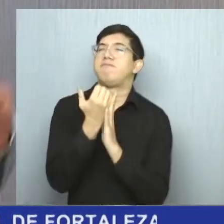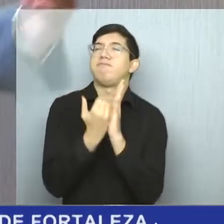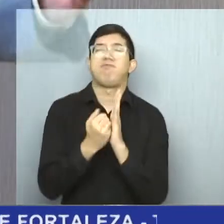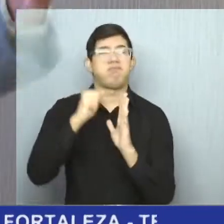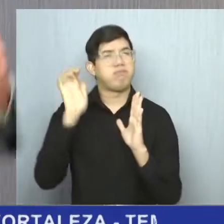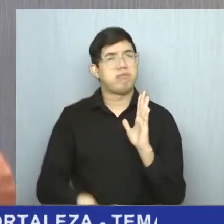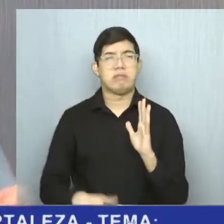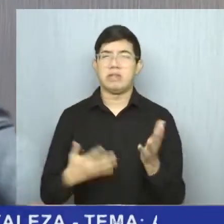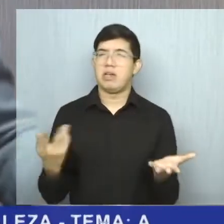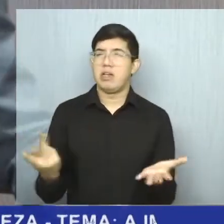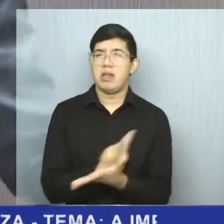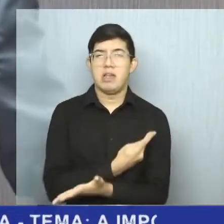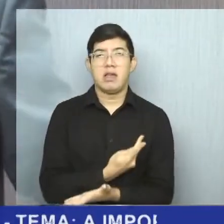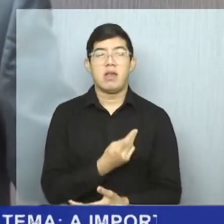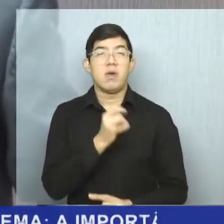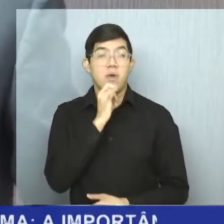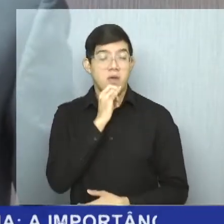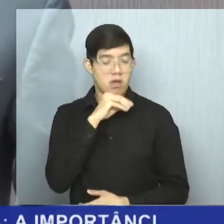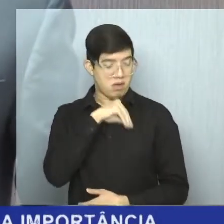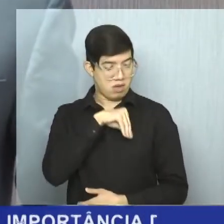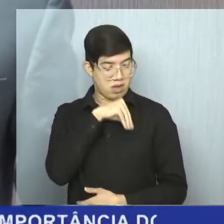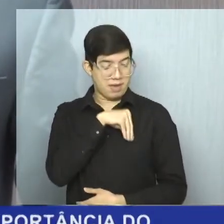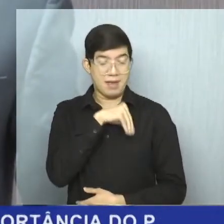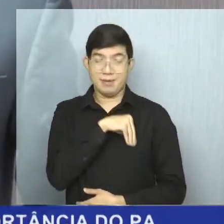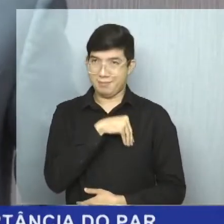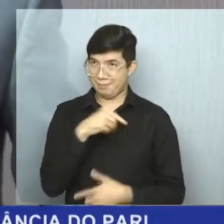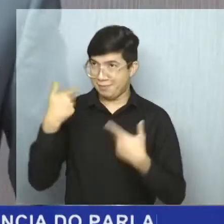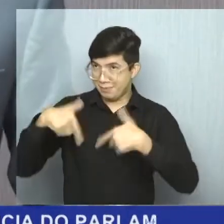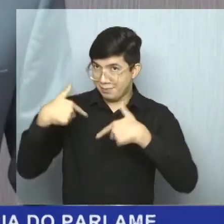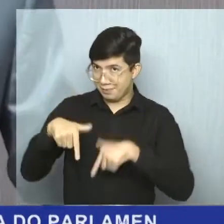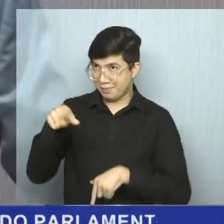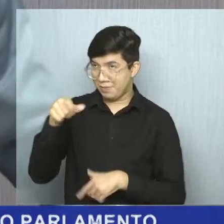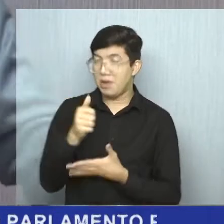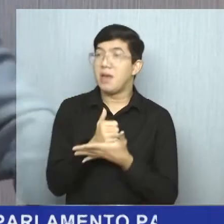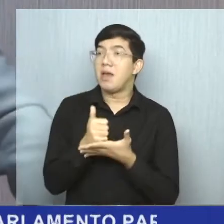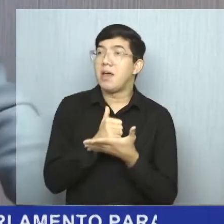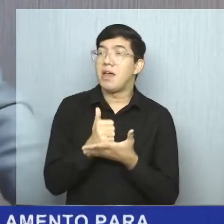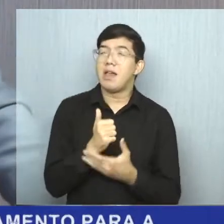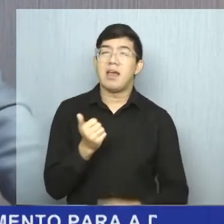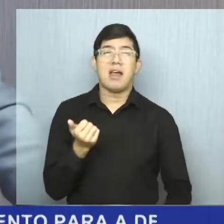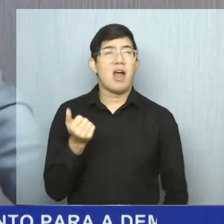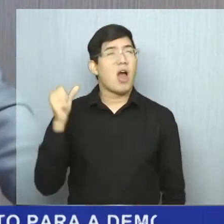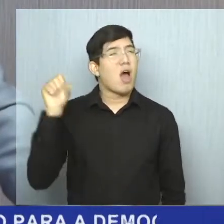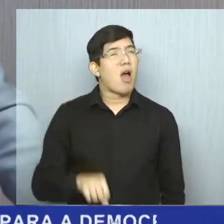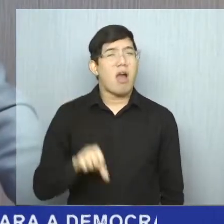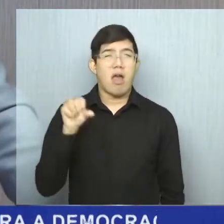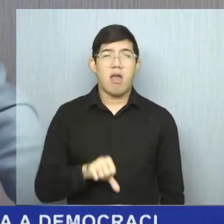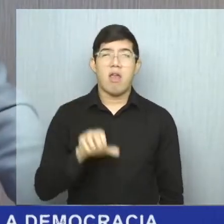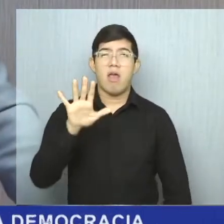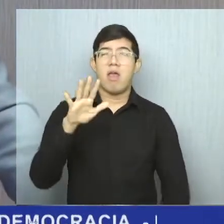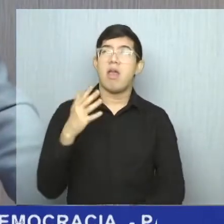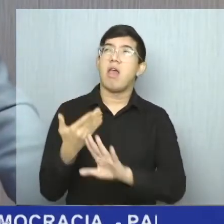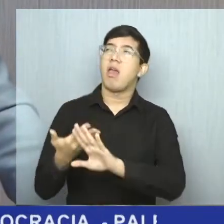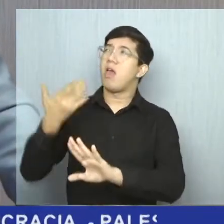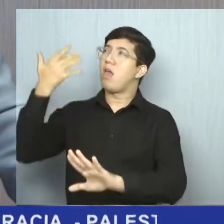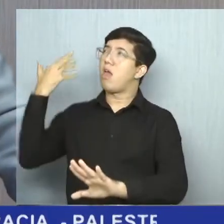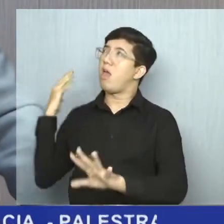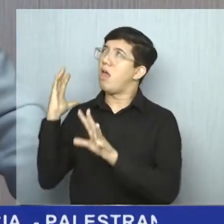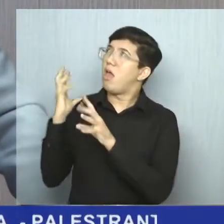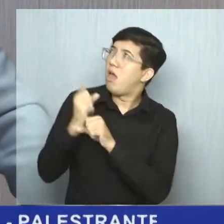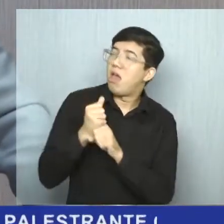O sintoma disso é o salário mínimo, que no Brasil tem o pior poder de compra dos últimos 16 anos e